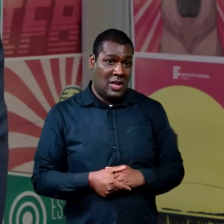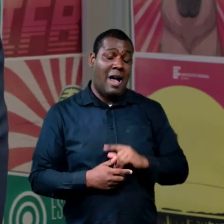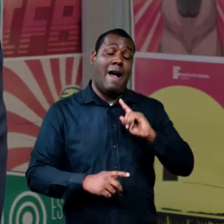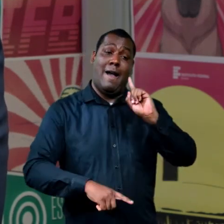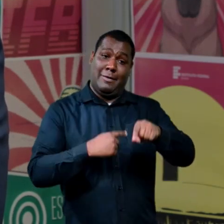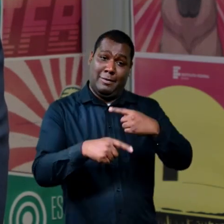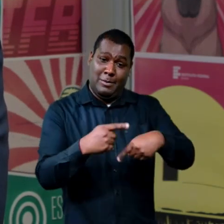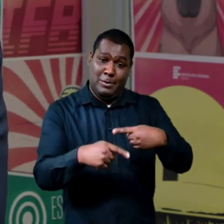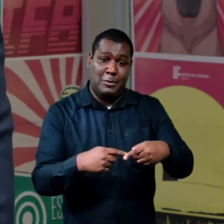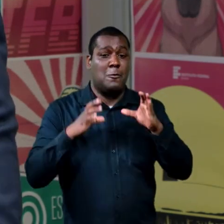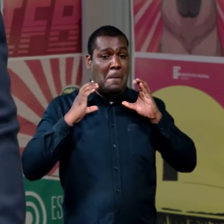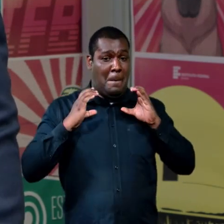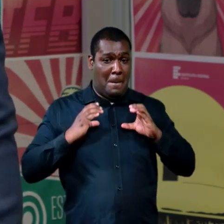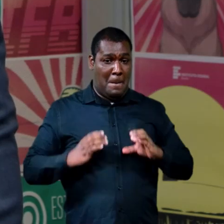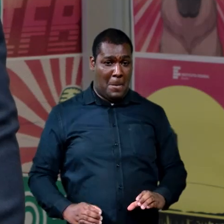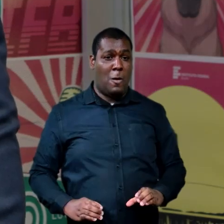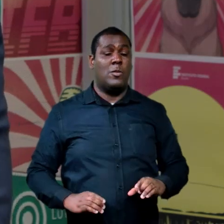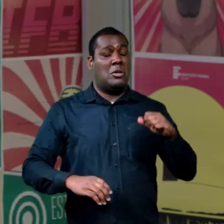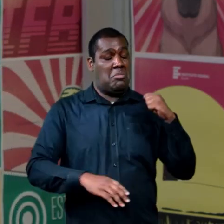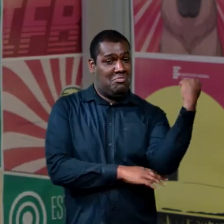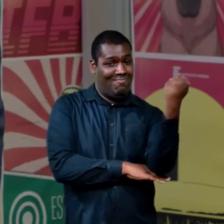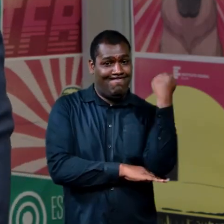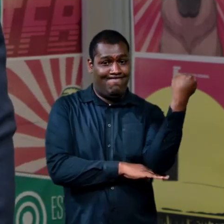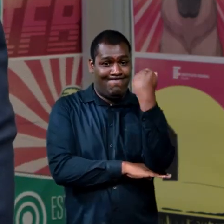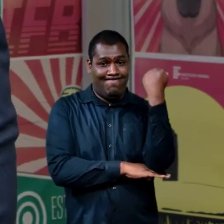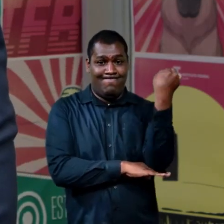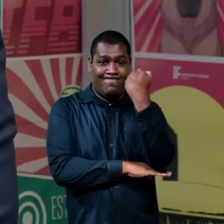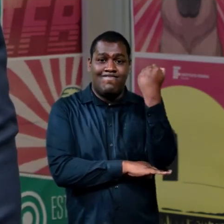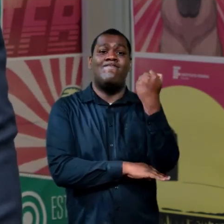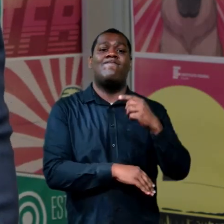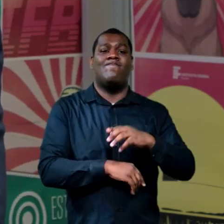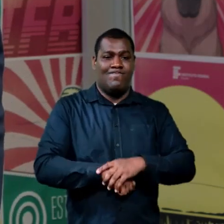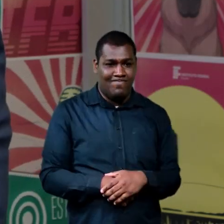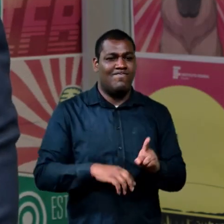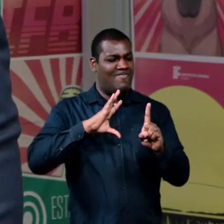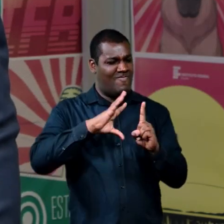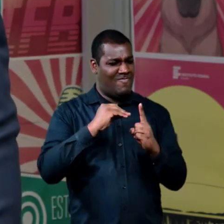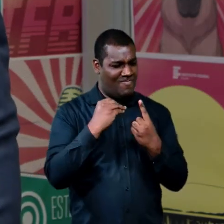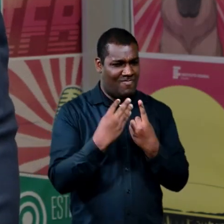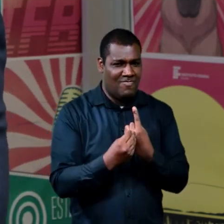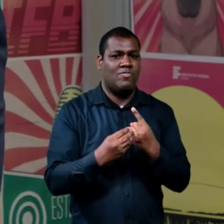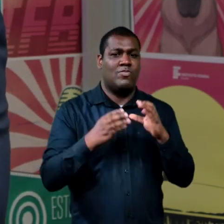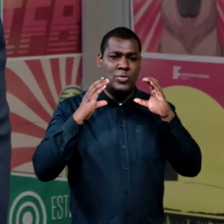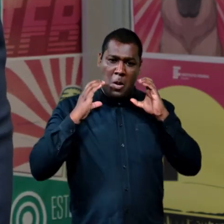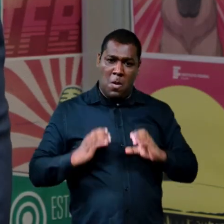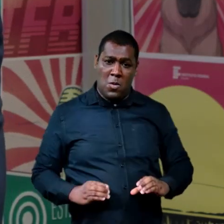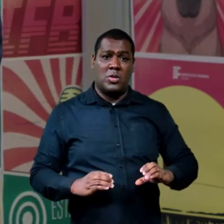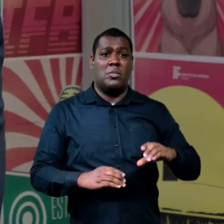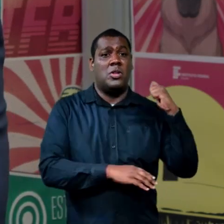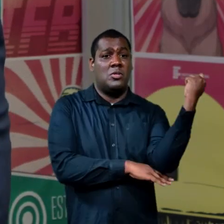tornar comportamentos mais graves, e aí o assédio é um dos comportamentos mais graves, que pode